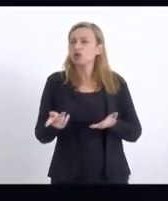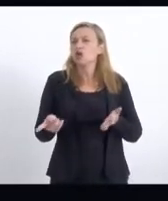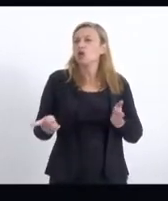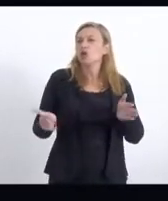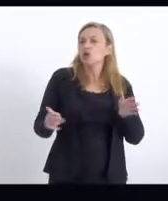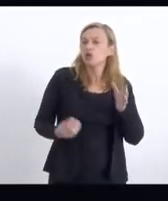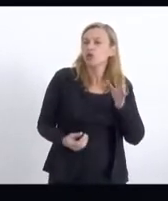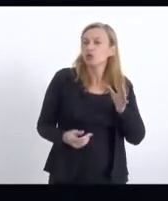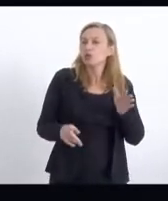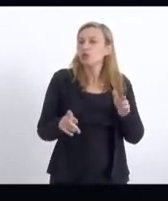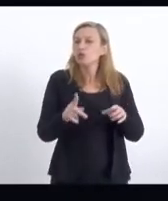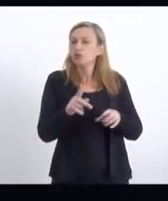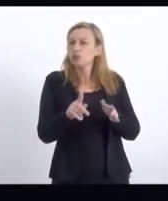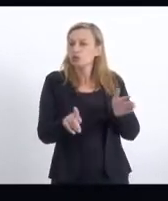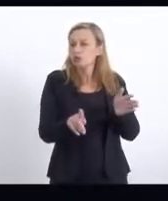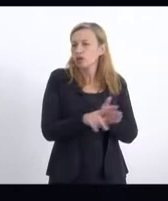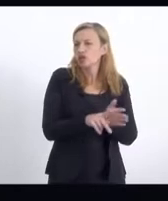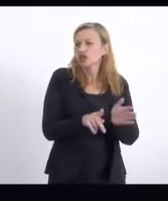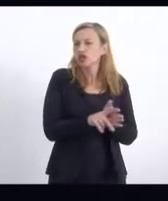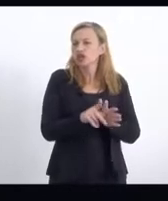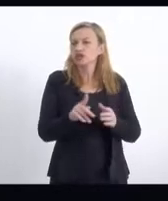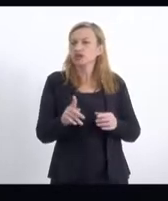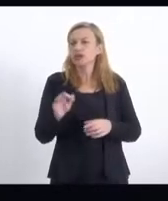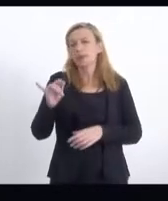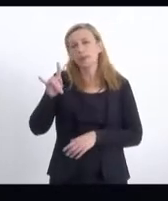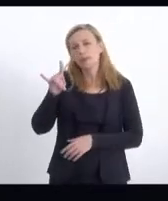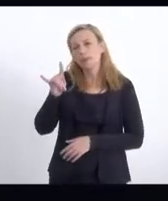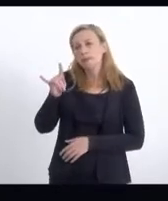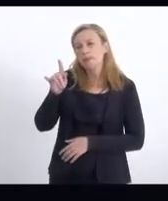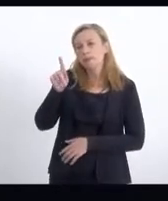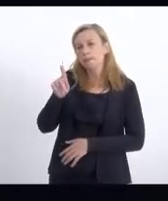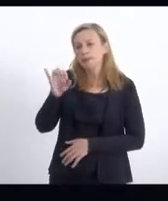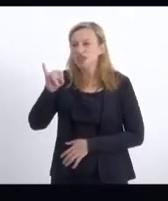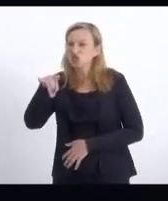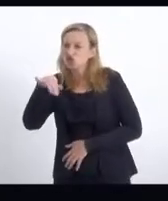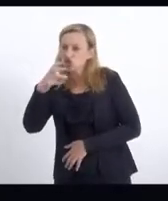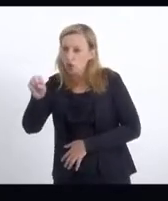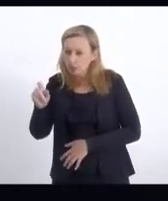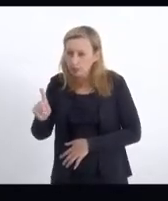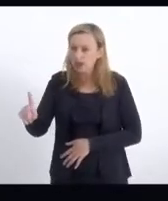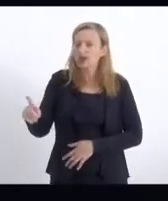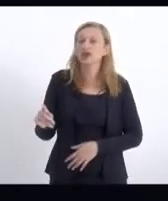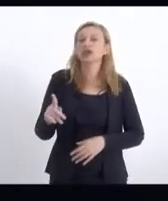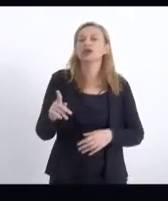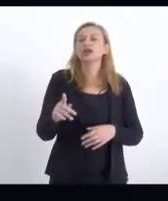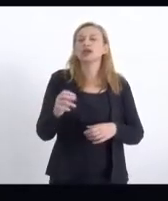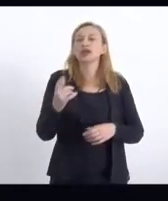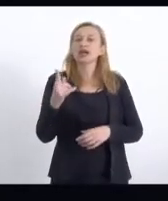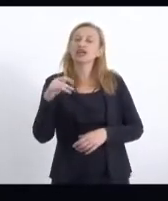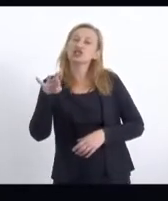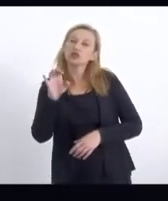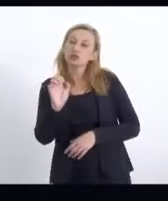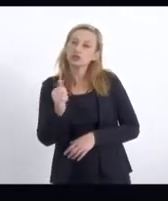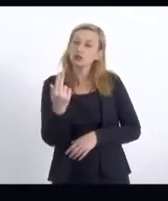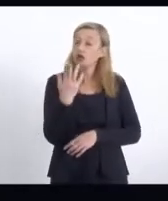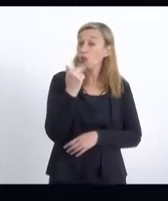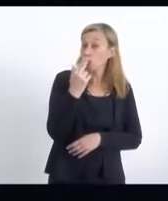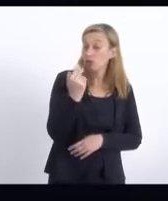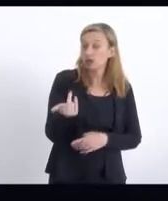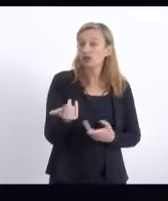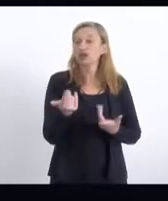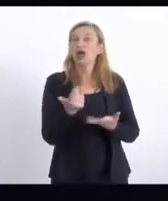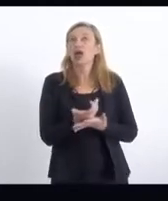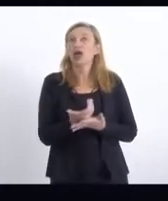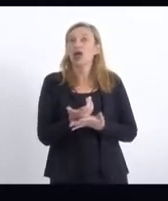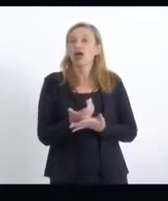comércio, gastronomia, panificação, pet shop, construção civil, principalmente as pedras do setor